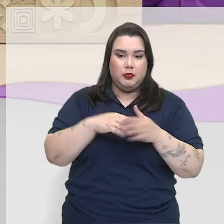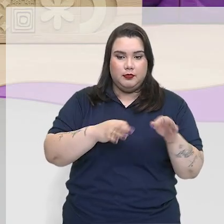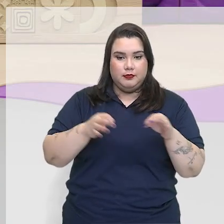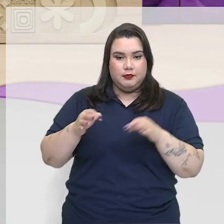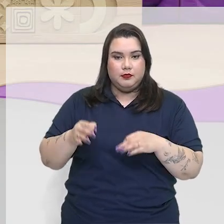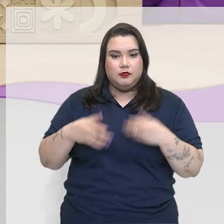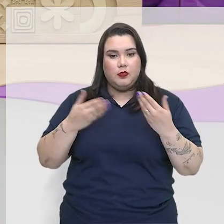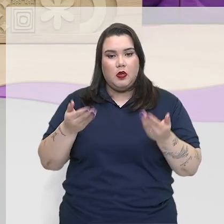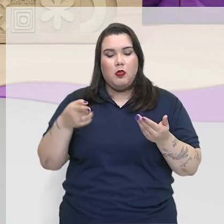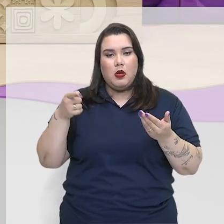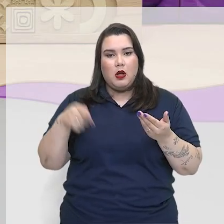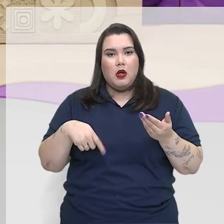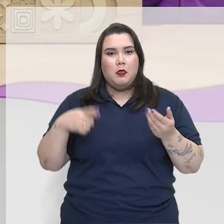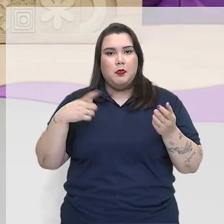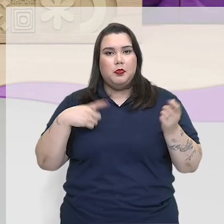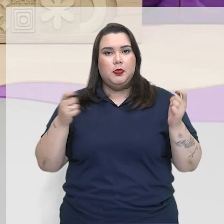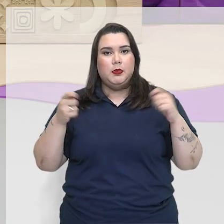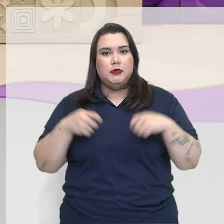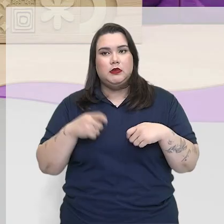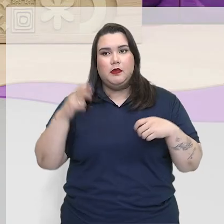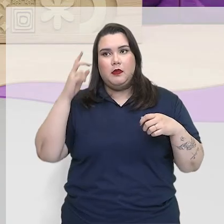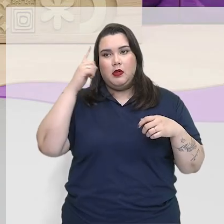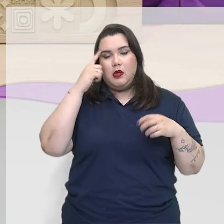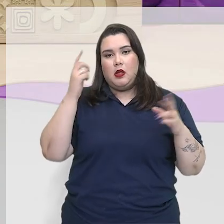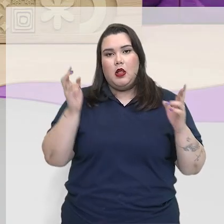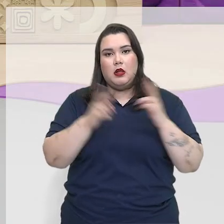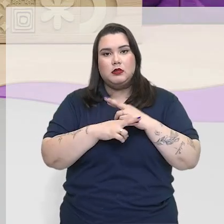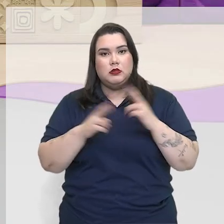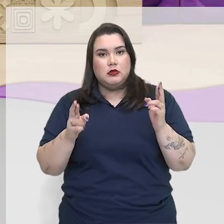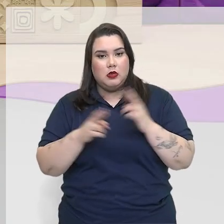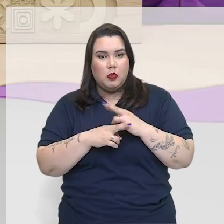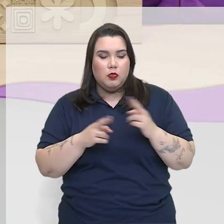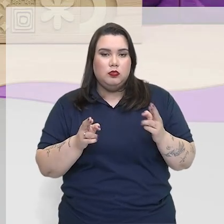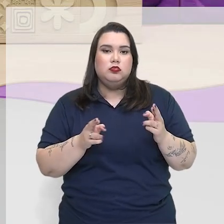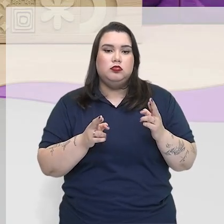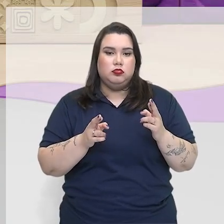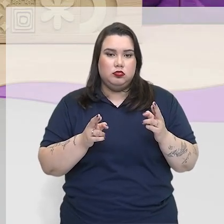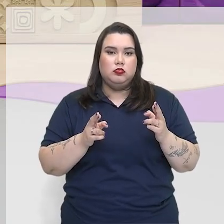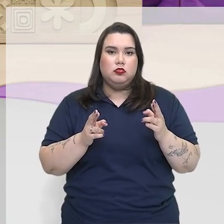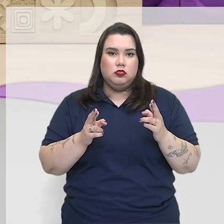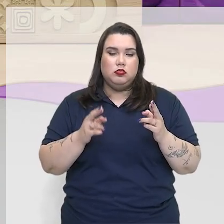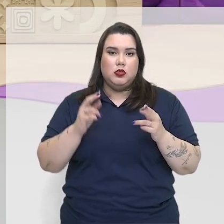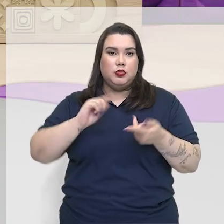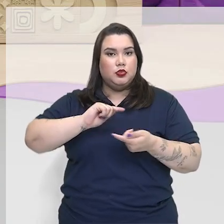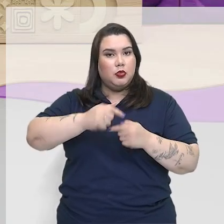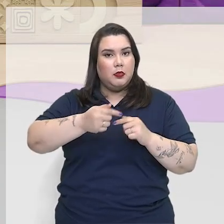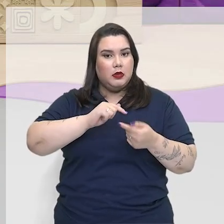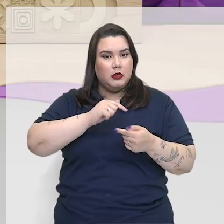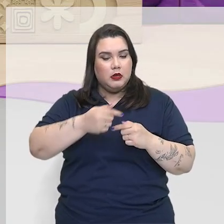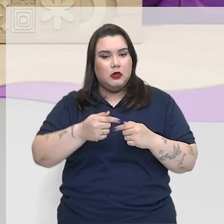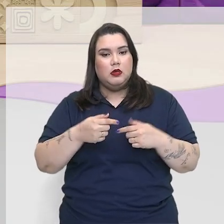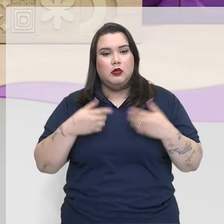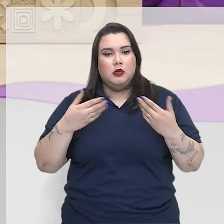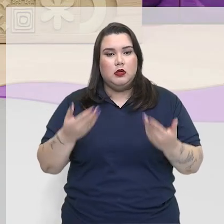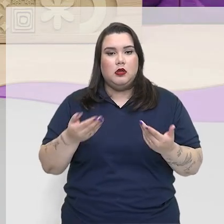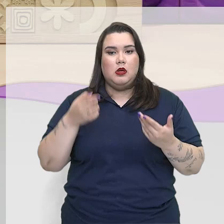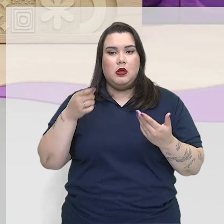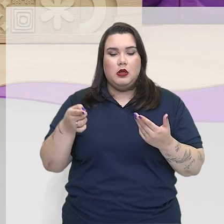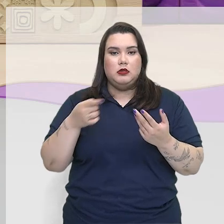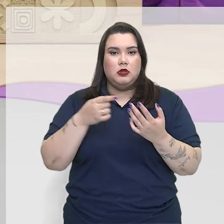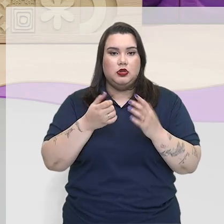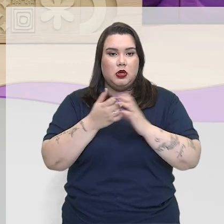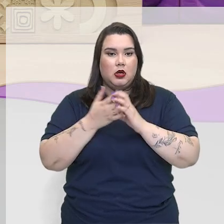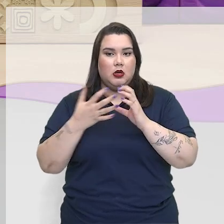ideias intuitivas que esses três elementos da geometria, eles passam a ser chamadas de